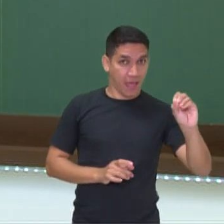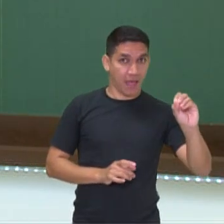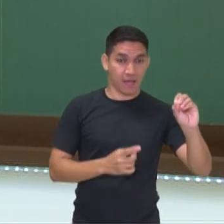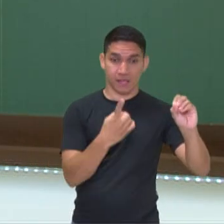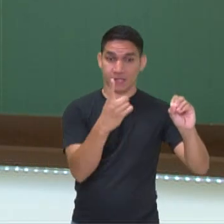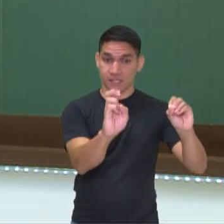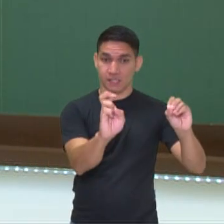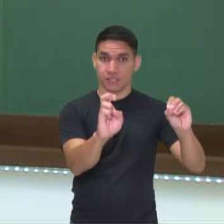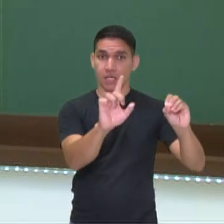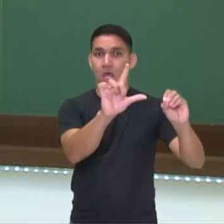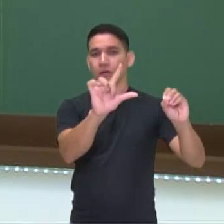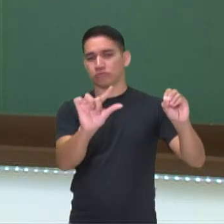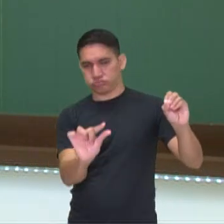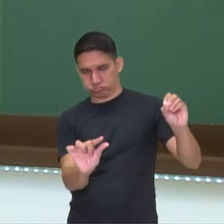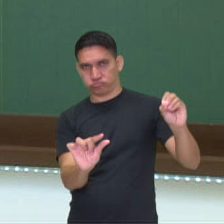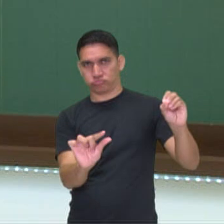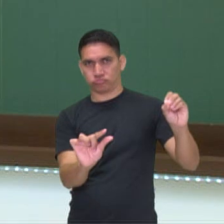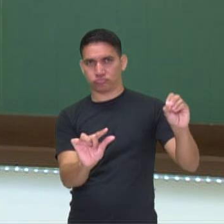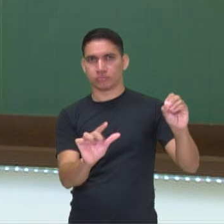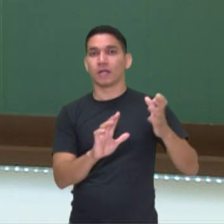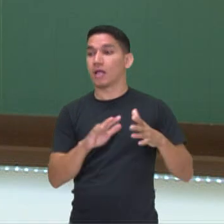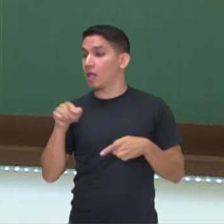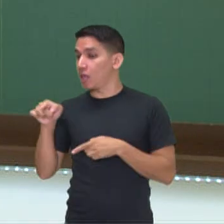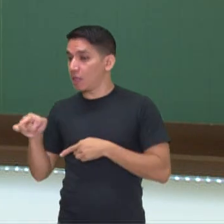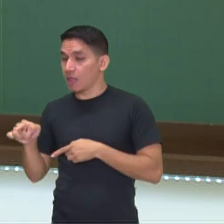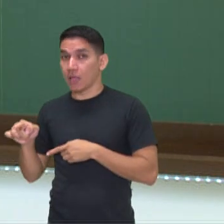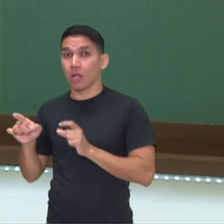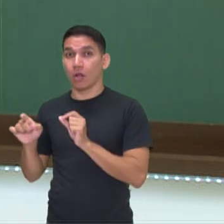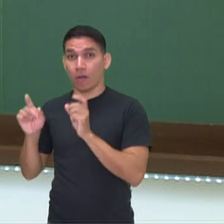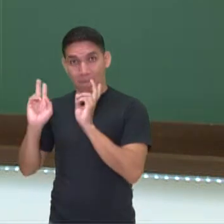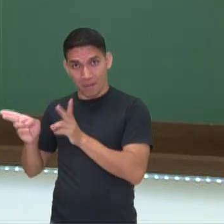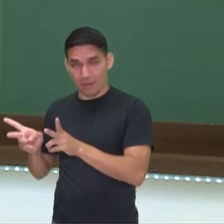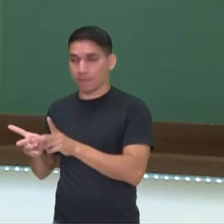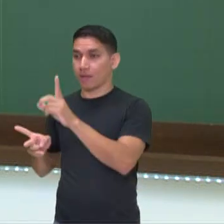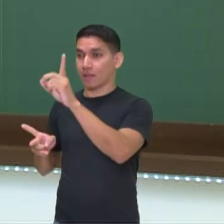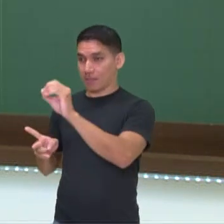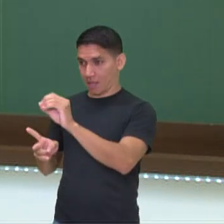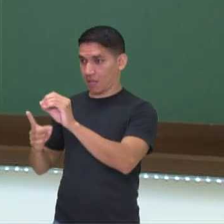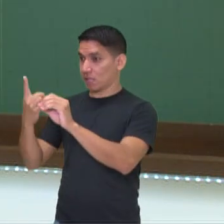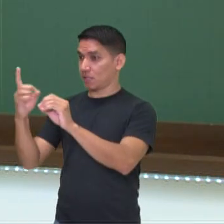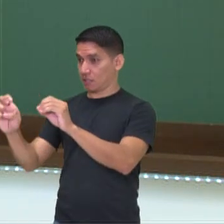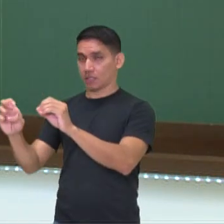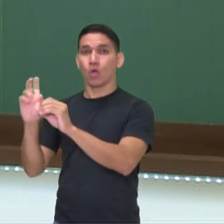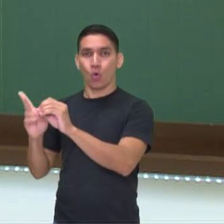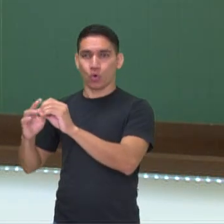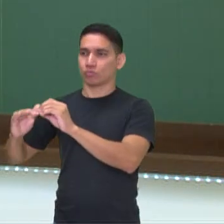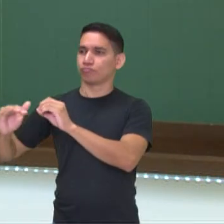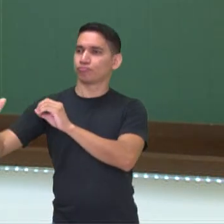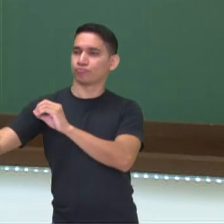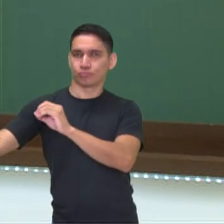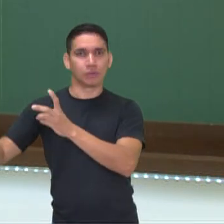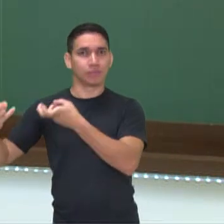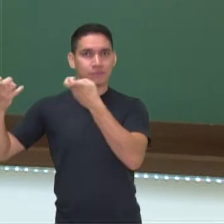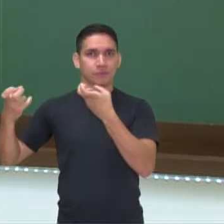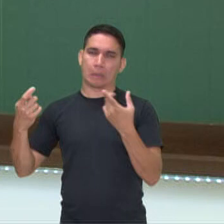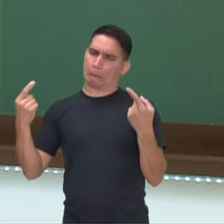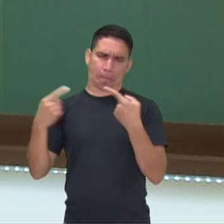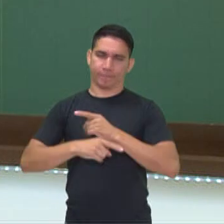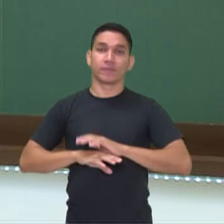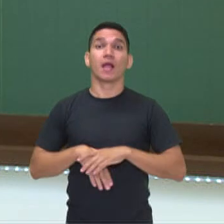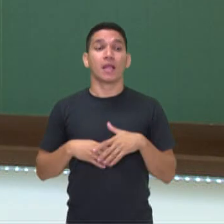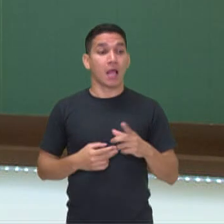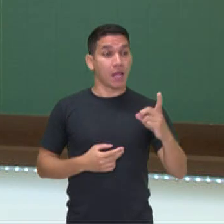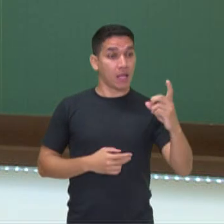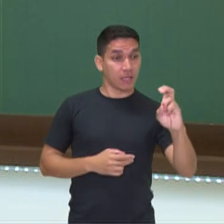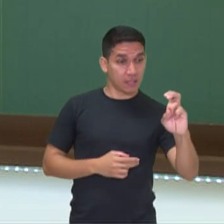aqui está caindo, ó, está decrescendo. Entre, né, 10 e 15, aqui ainda continua constante, tá vendo? Entre